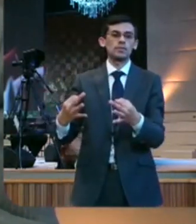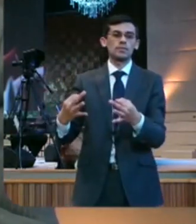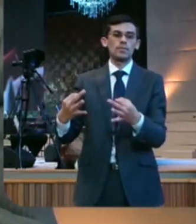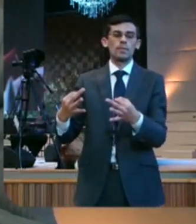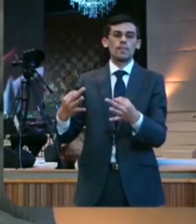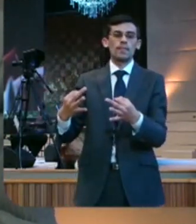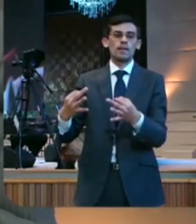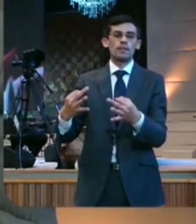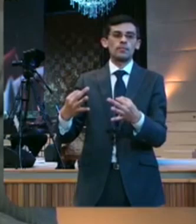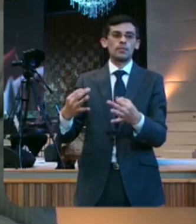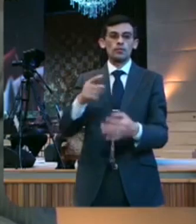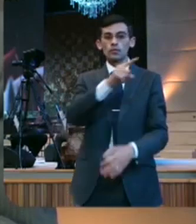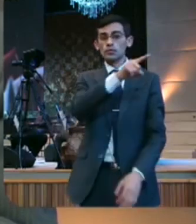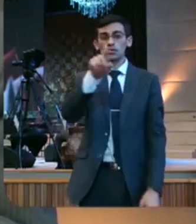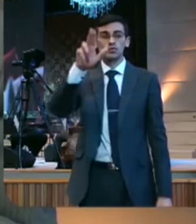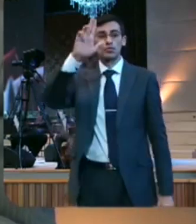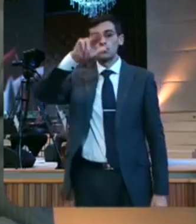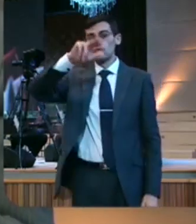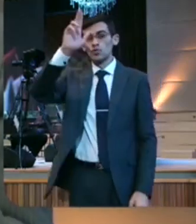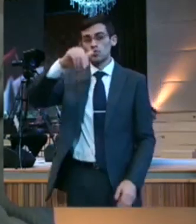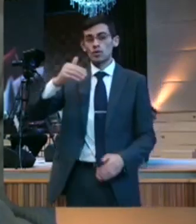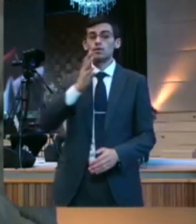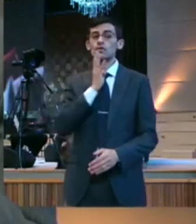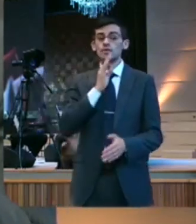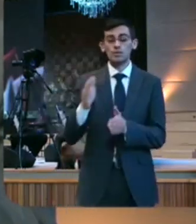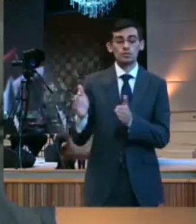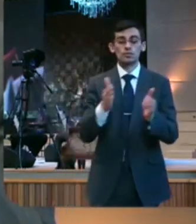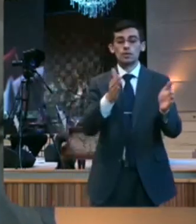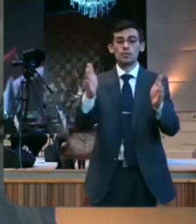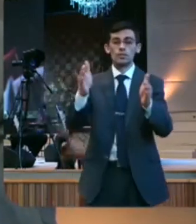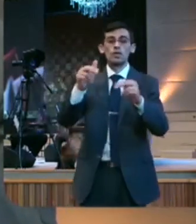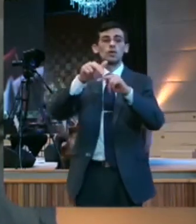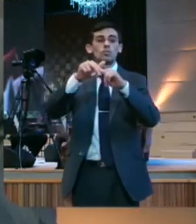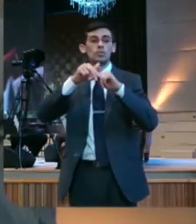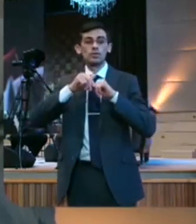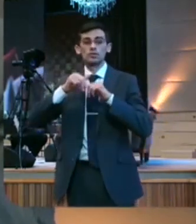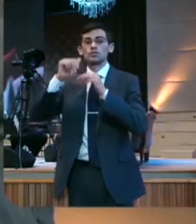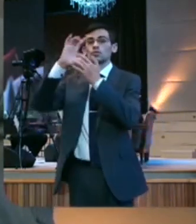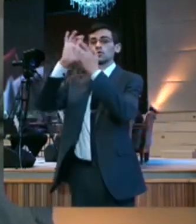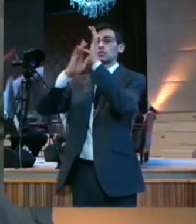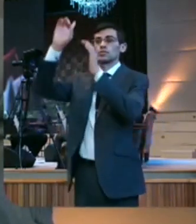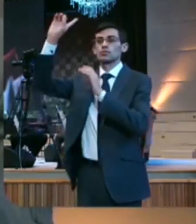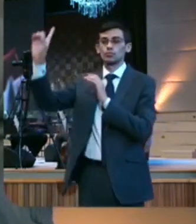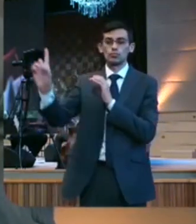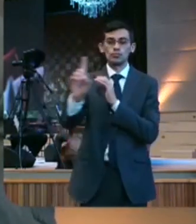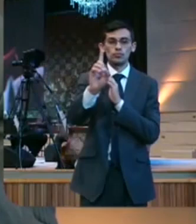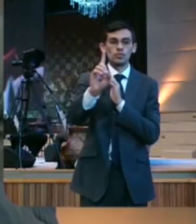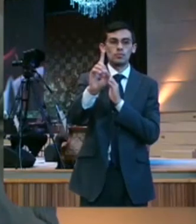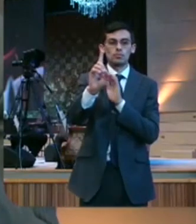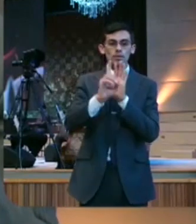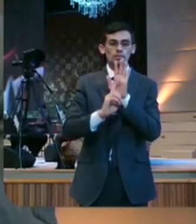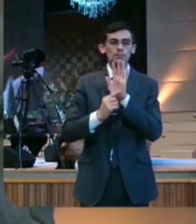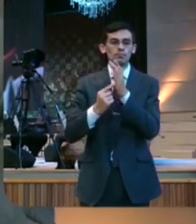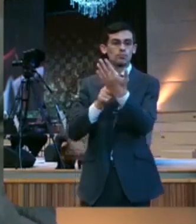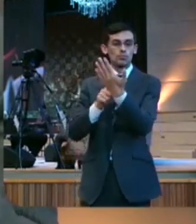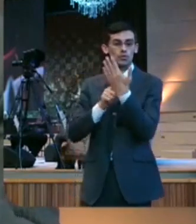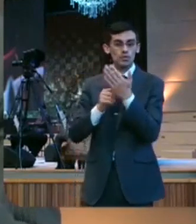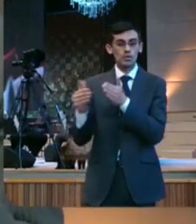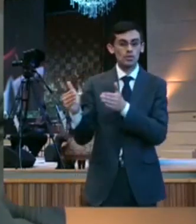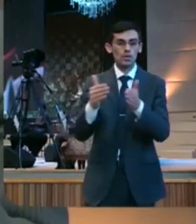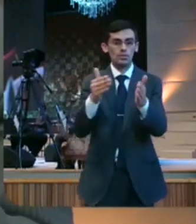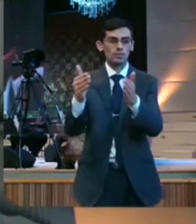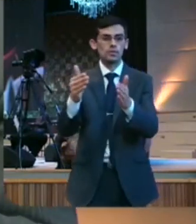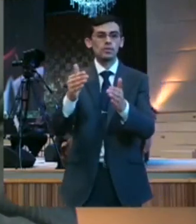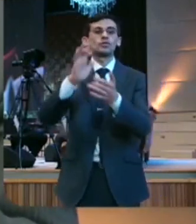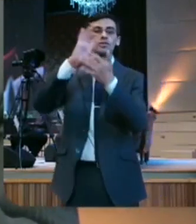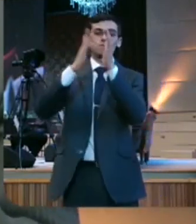Ele diz assim: vocês nunca passaram por esse caminho, por isso o Senhor está indo à frente com vocês. E Ele vai ensinar